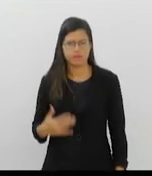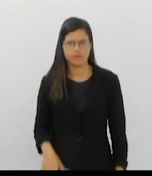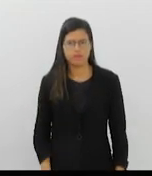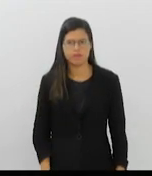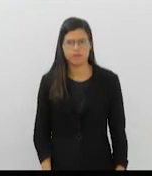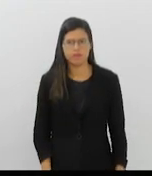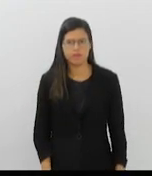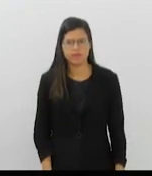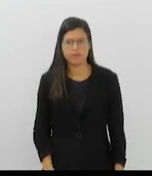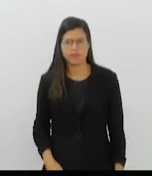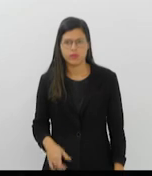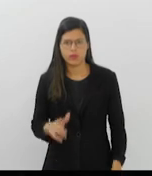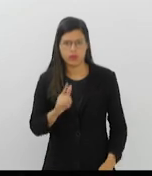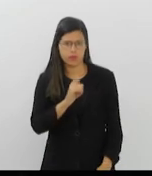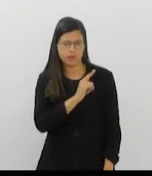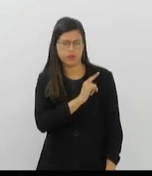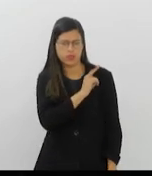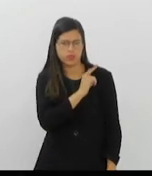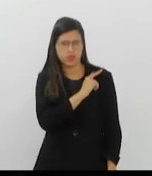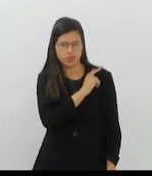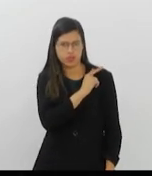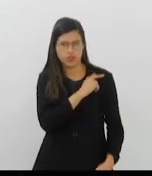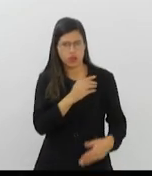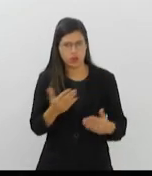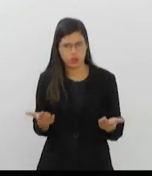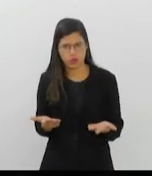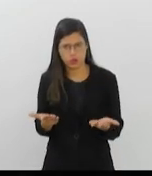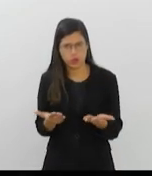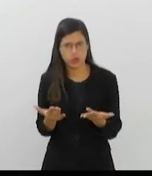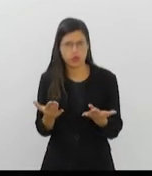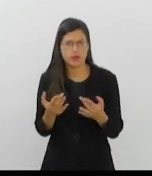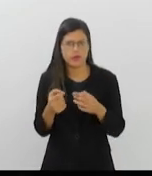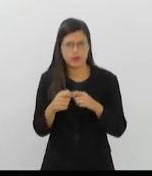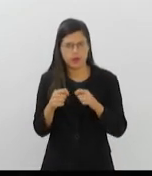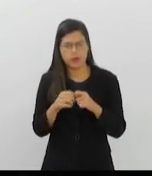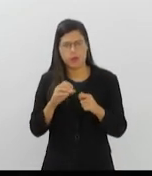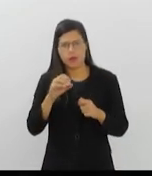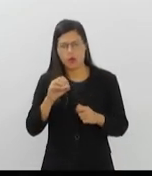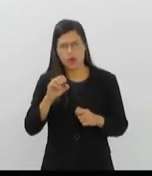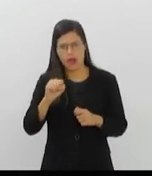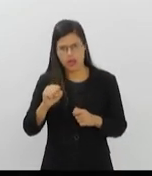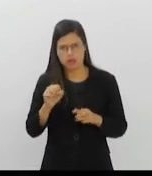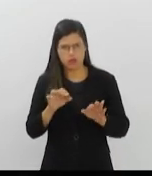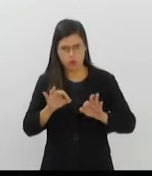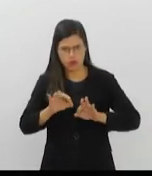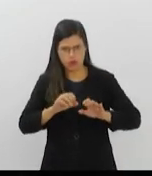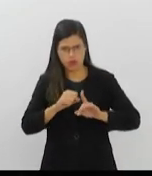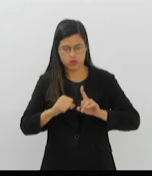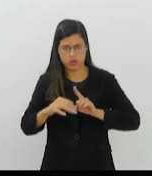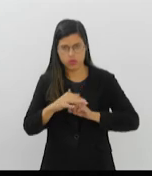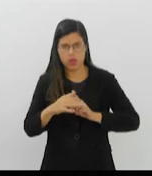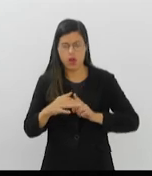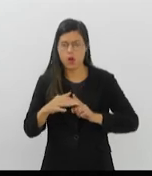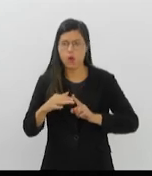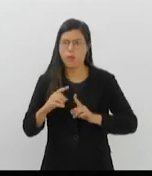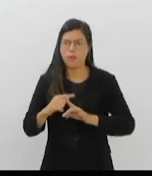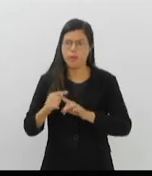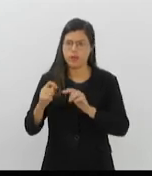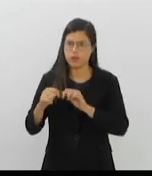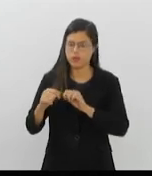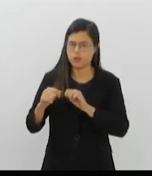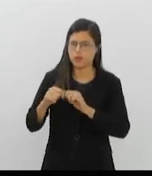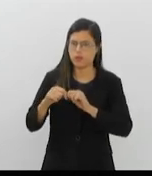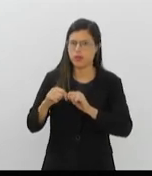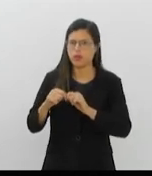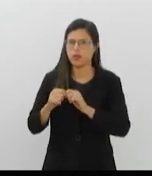dessas gestões que hoje são feitas pela os e que seria feita pela Fundação Estadual da